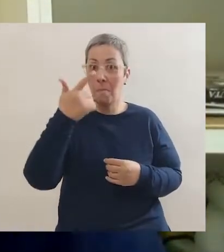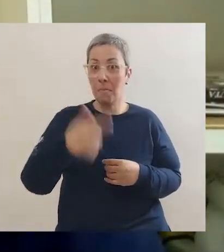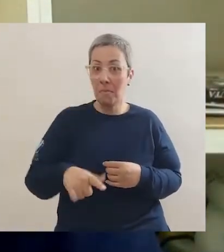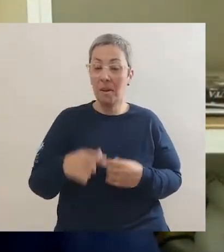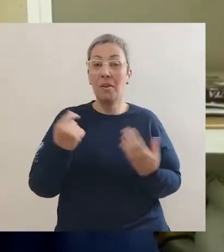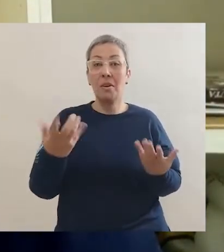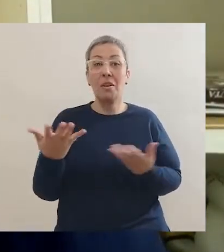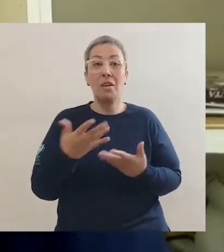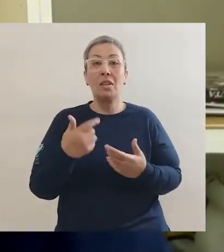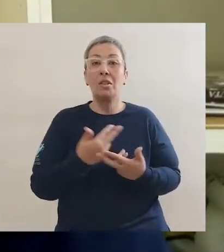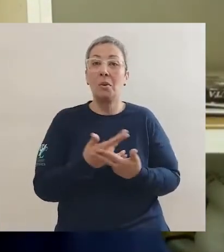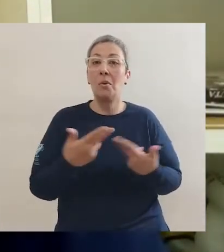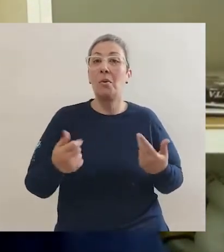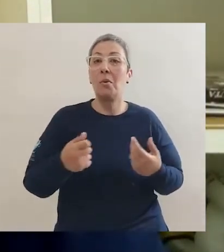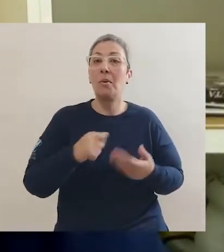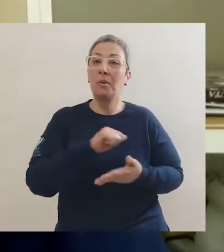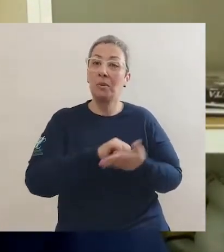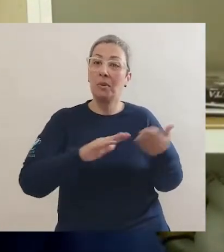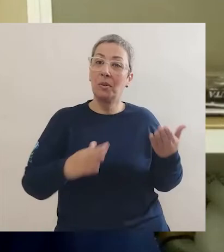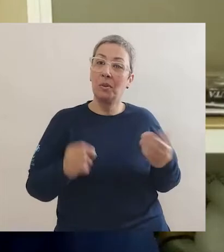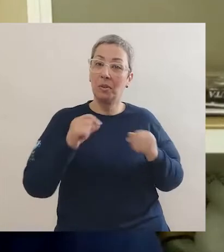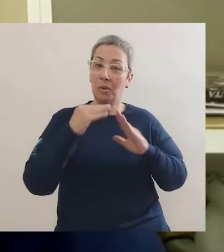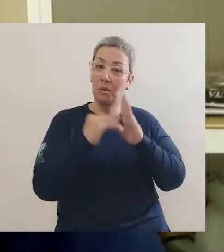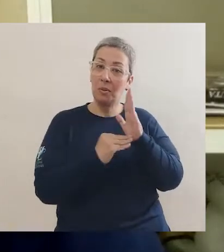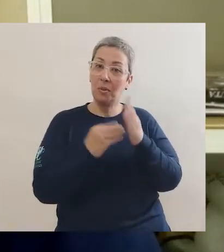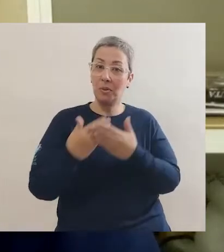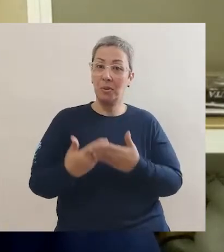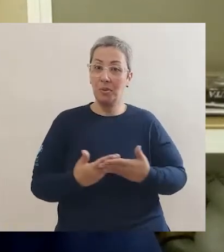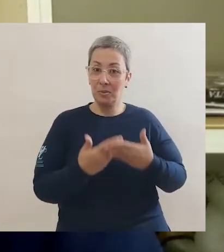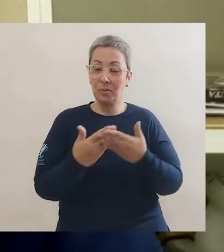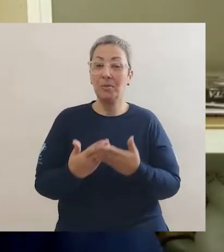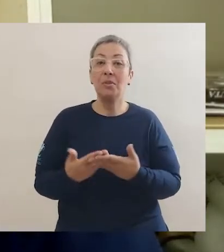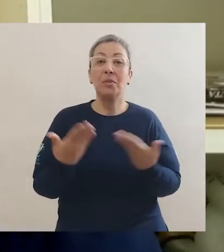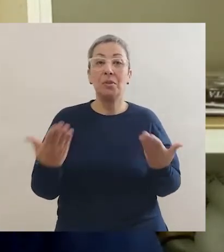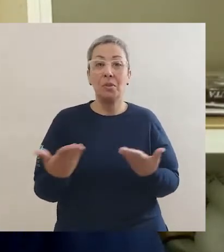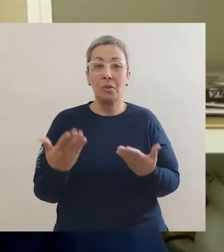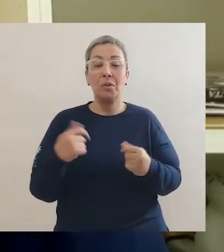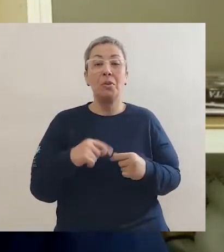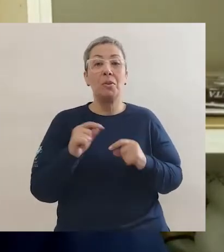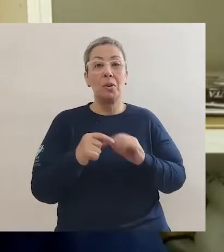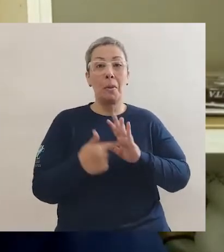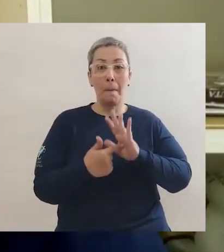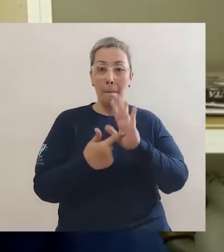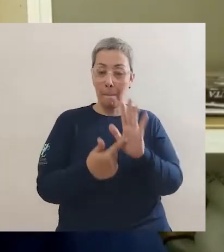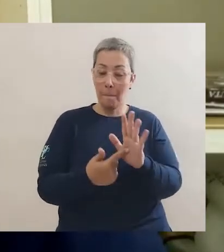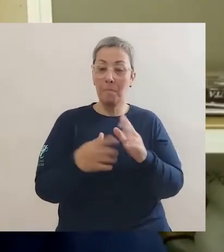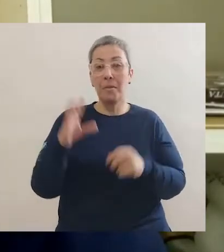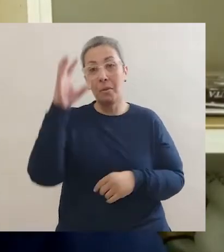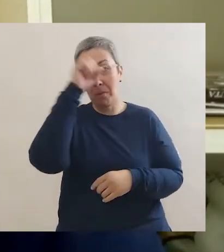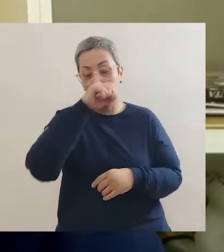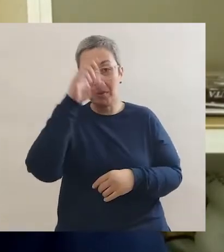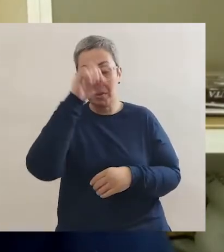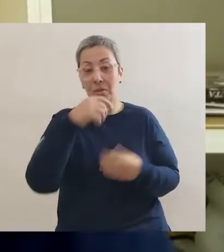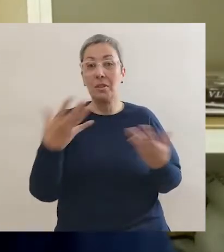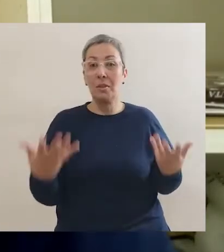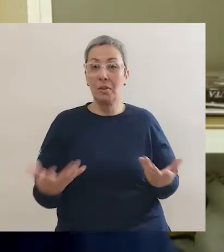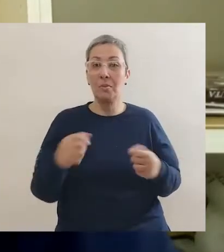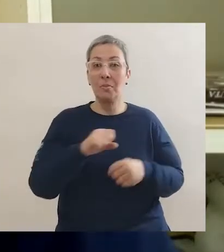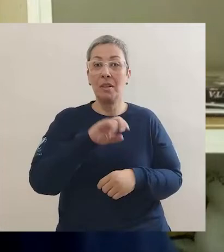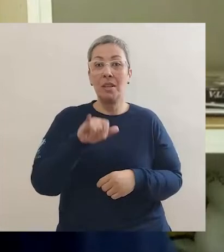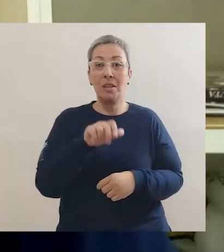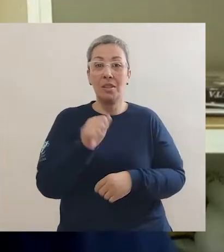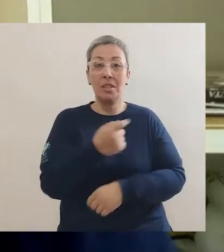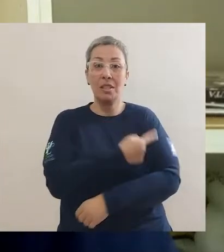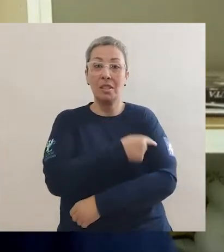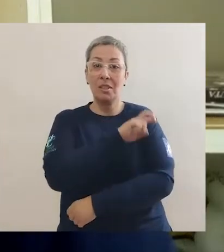somaremos a quantidade indicada como sendo do segundo município, com a quantidade do terceiro. Veja como